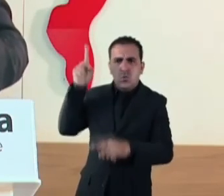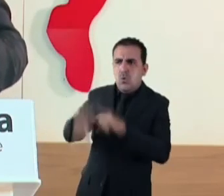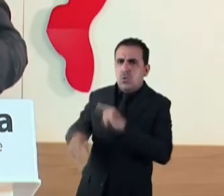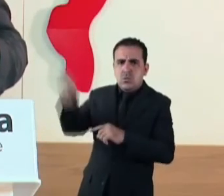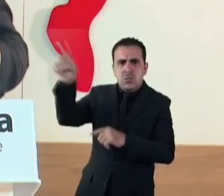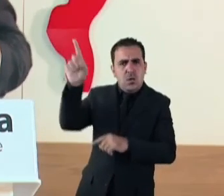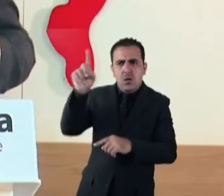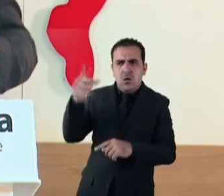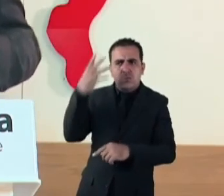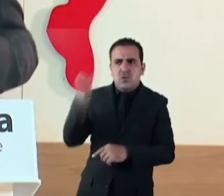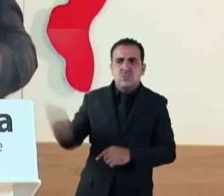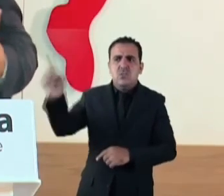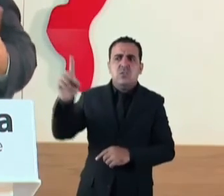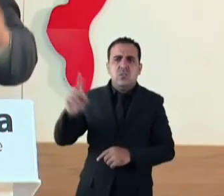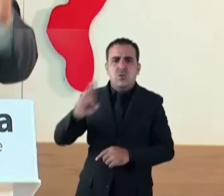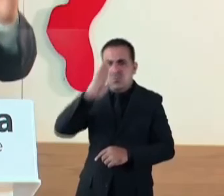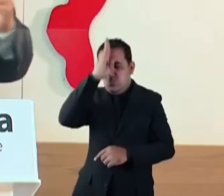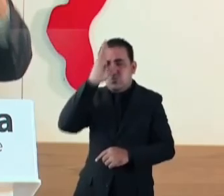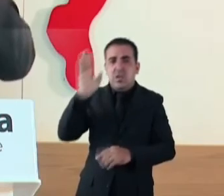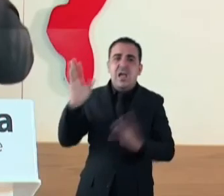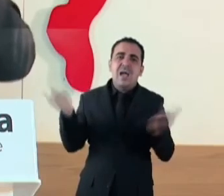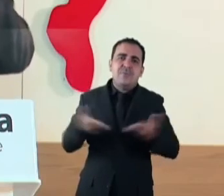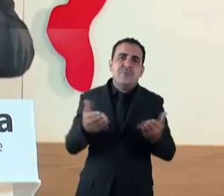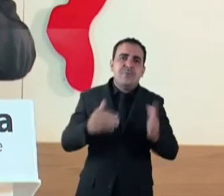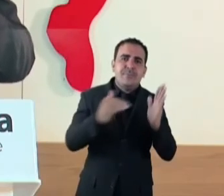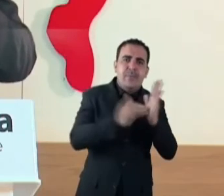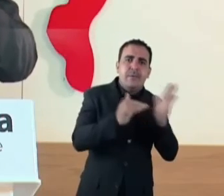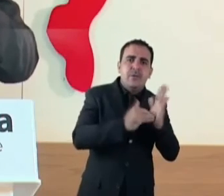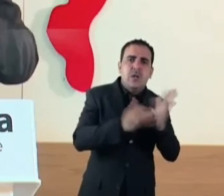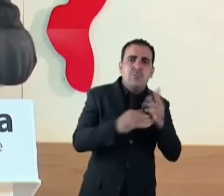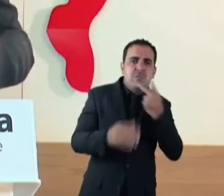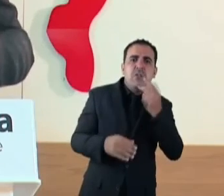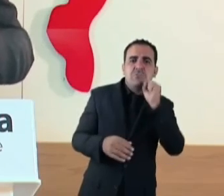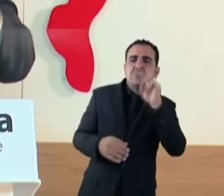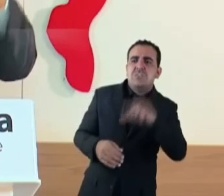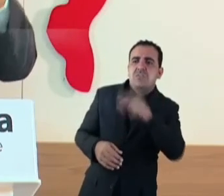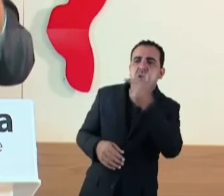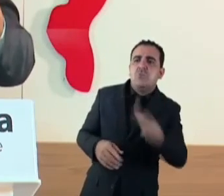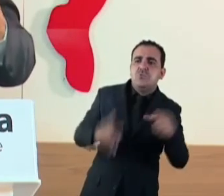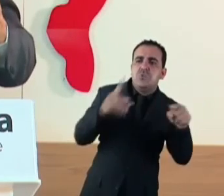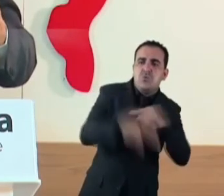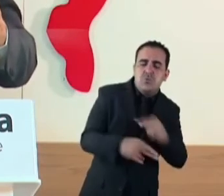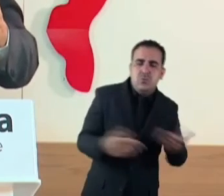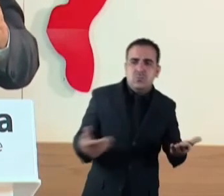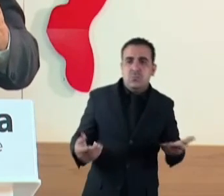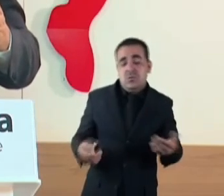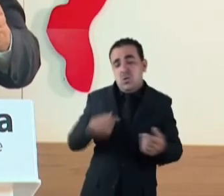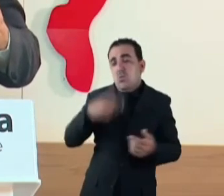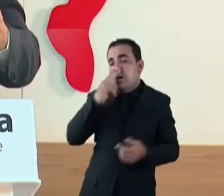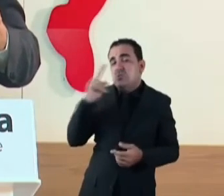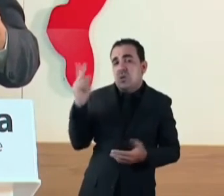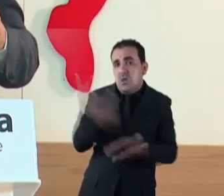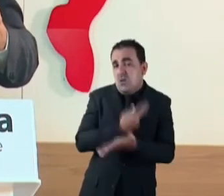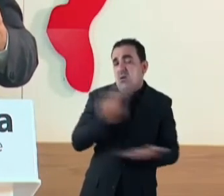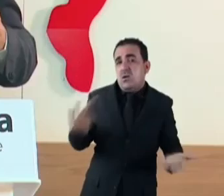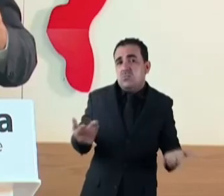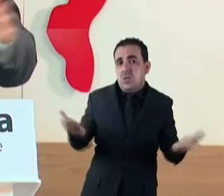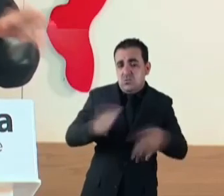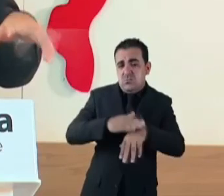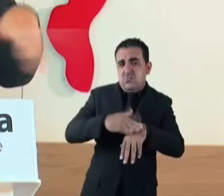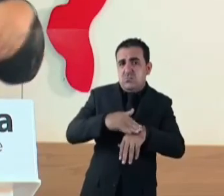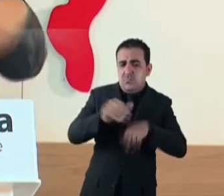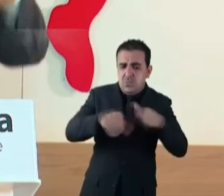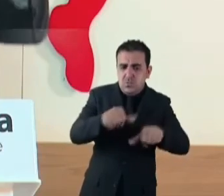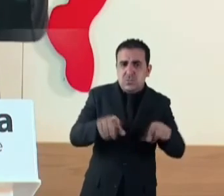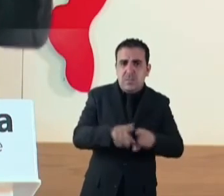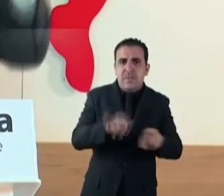do Bolsonaro e a Câmara resolveu manter, a meu ver, erradamente. Eu acho que esse tema de reajustes, assim